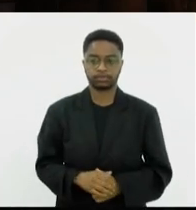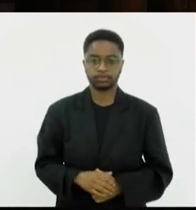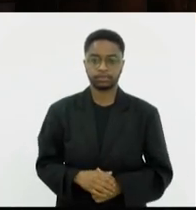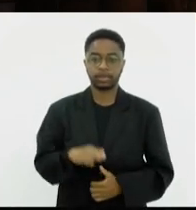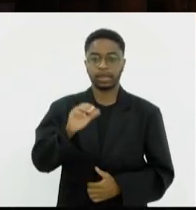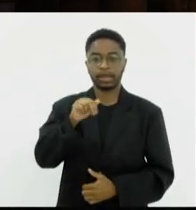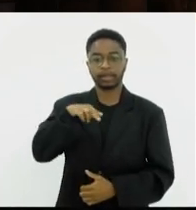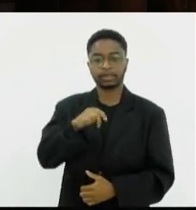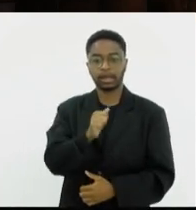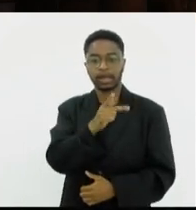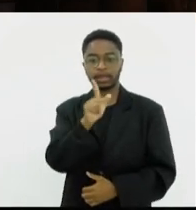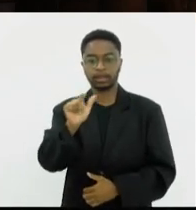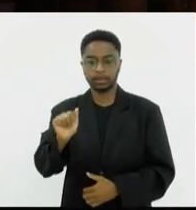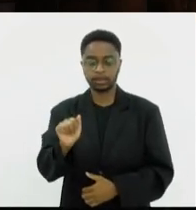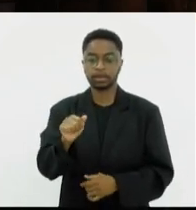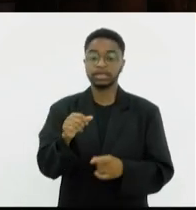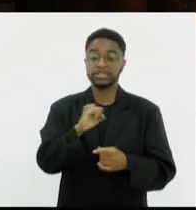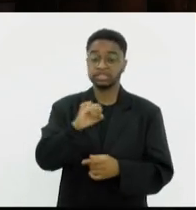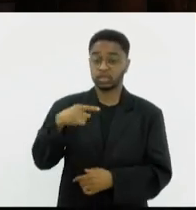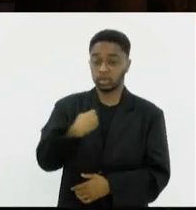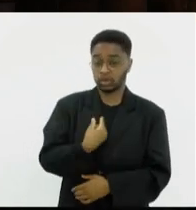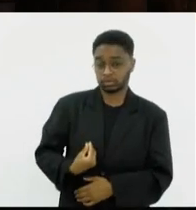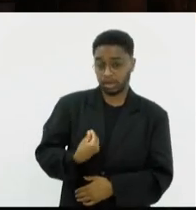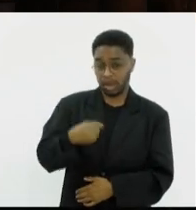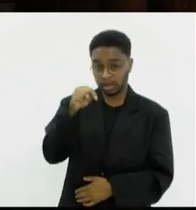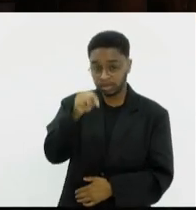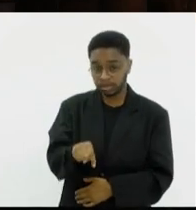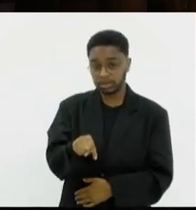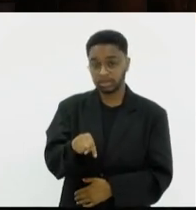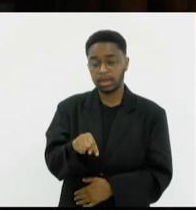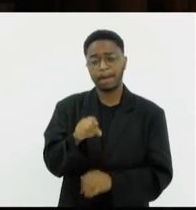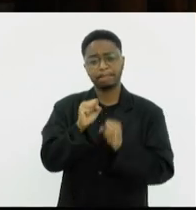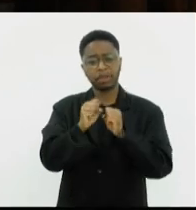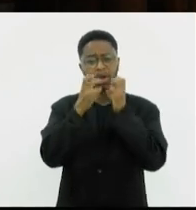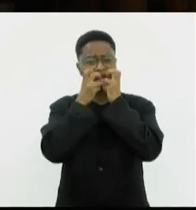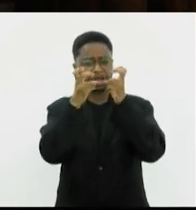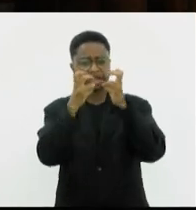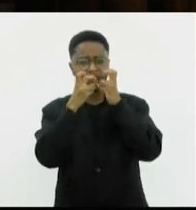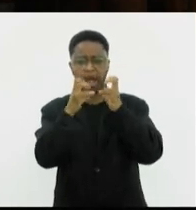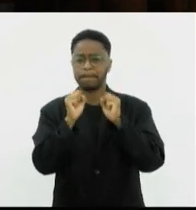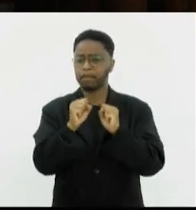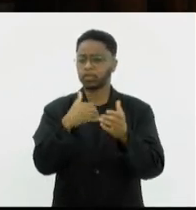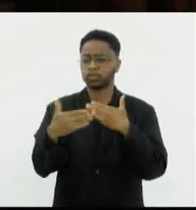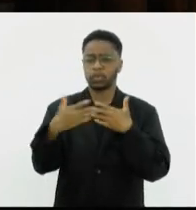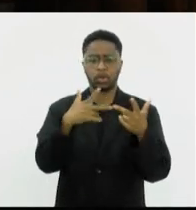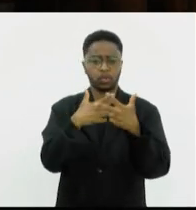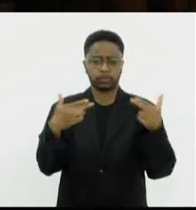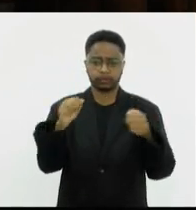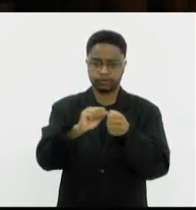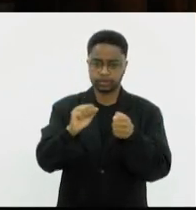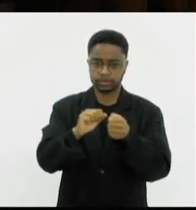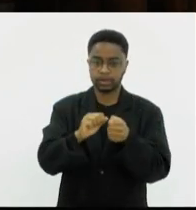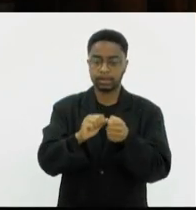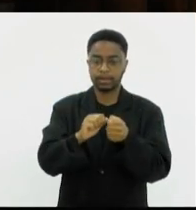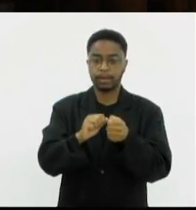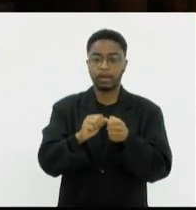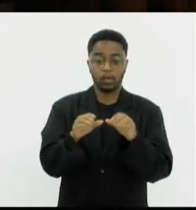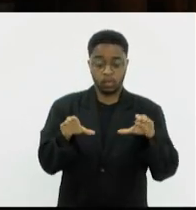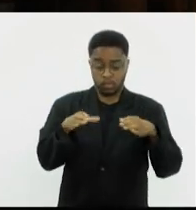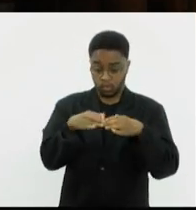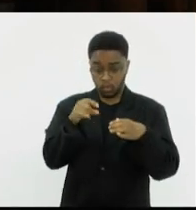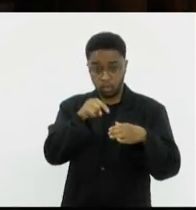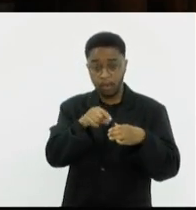Canalhas, cretinos, enquanto nós estivermos aqui, pode espernear, gritar, pode fazer o que quiser. Bota a sua tropinha